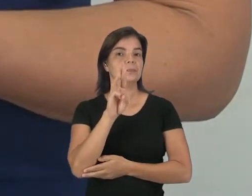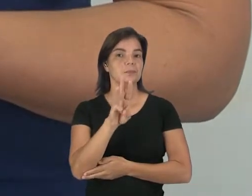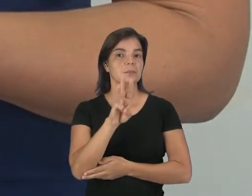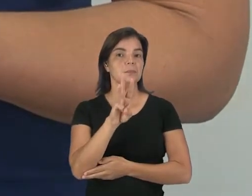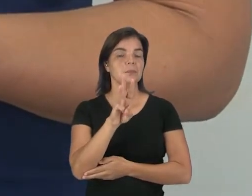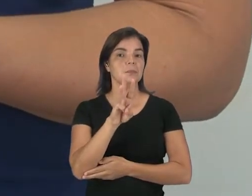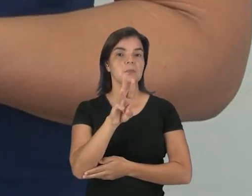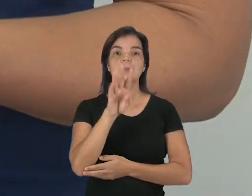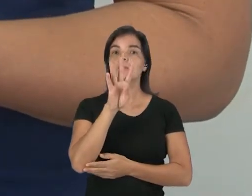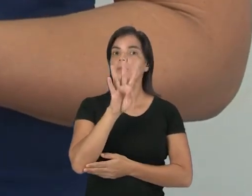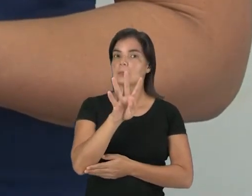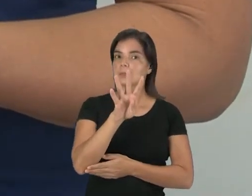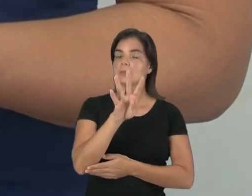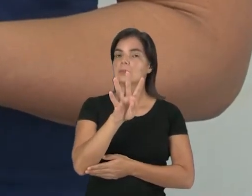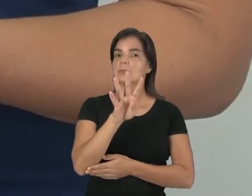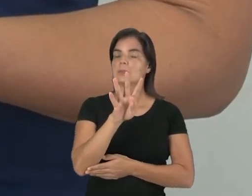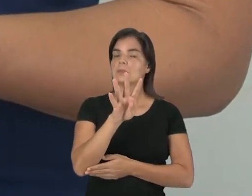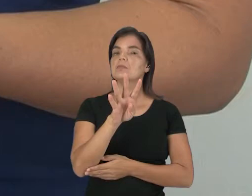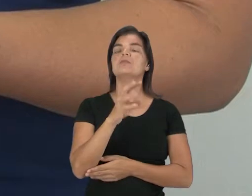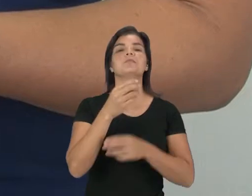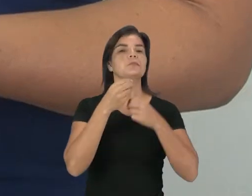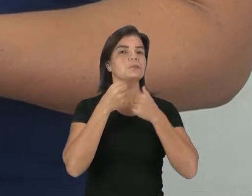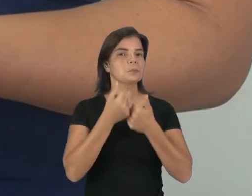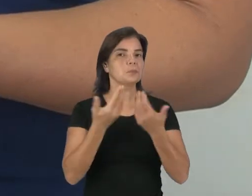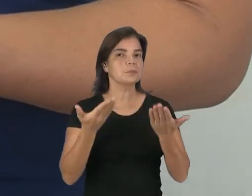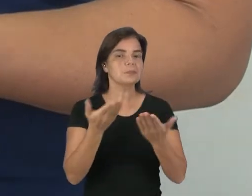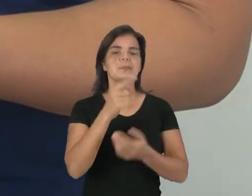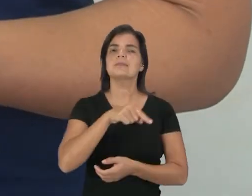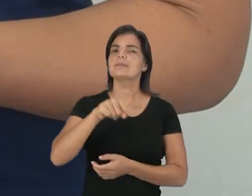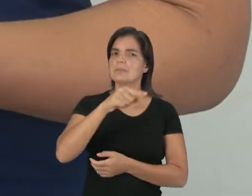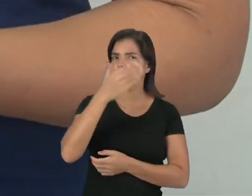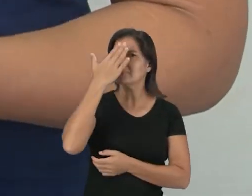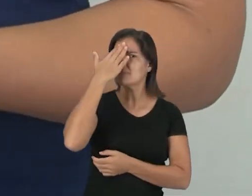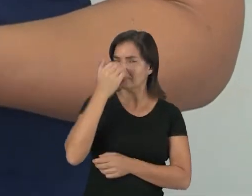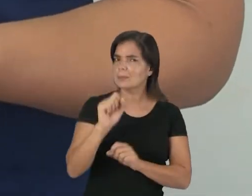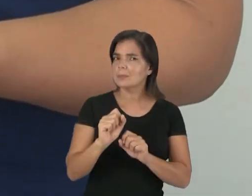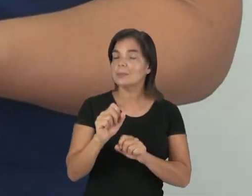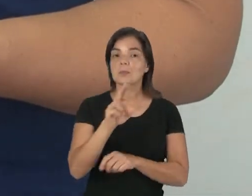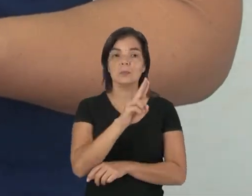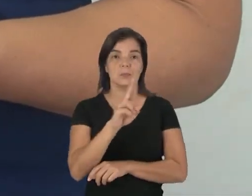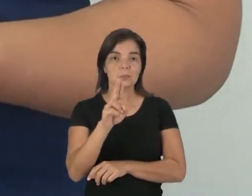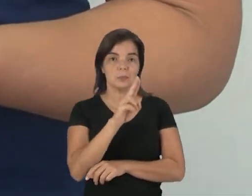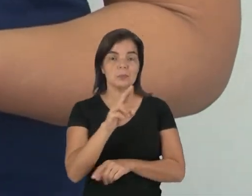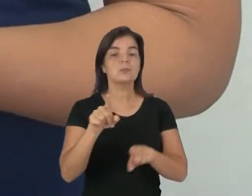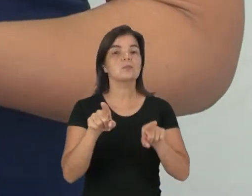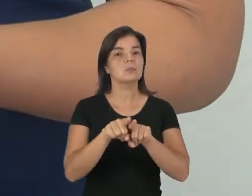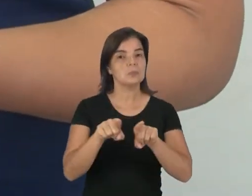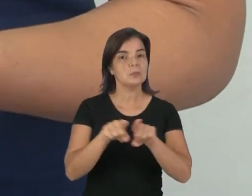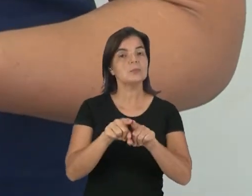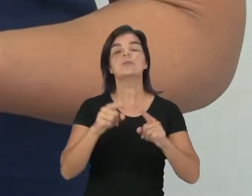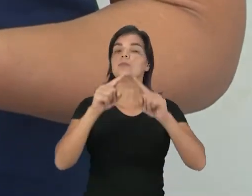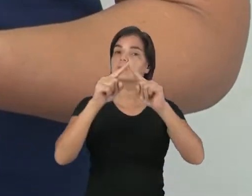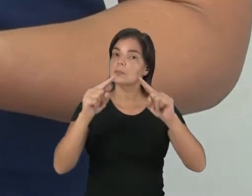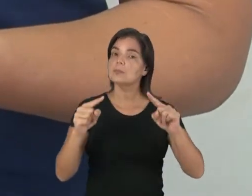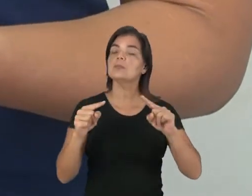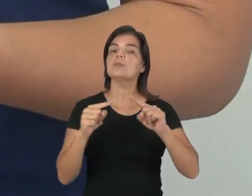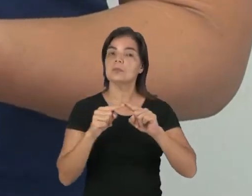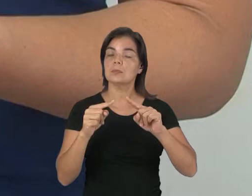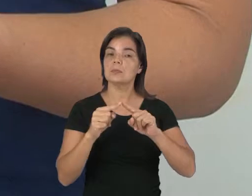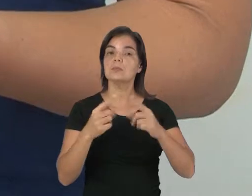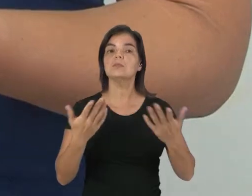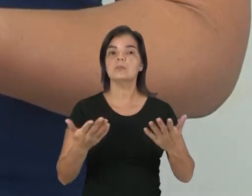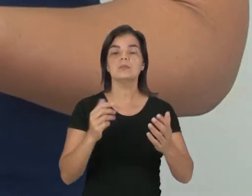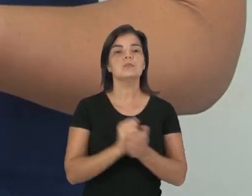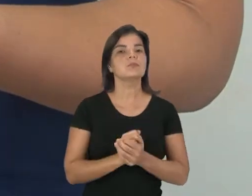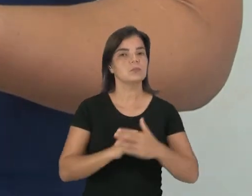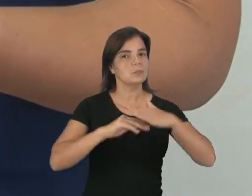3, 4 lados. Muito bem. E vocês sabiam que os nomes, a nomenclatura das pirâmides é